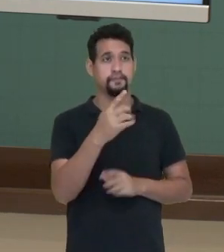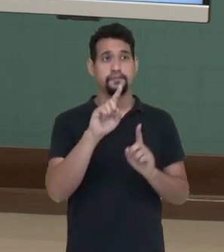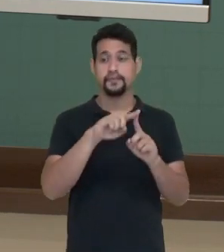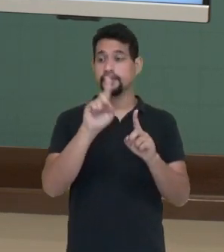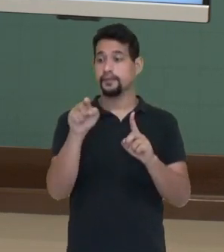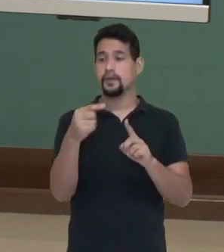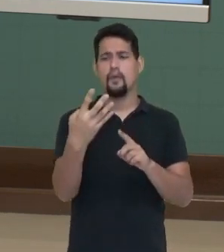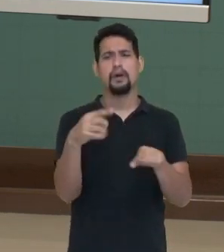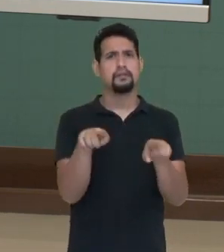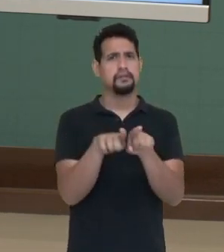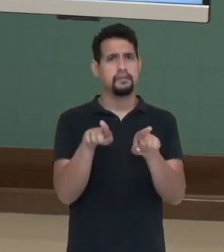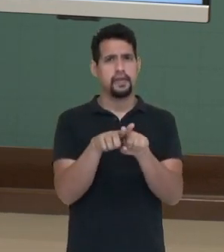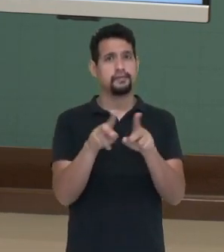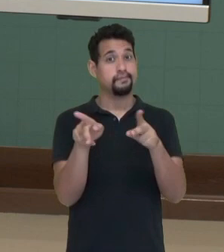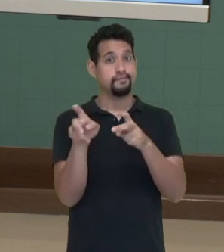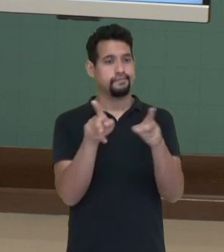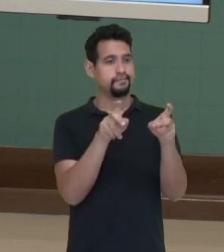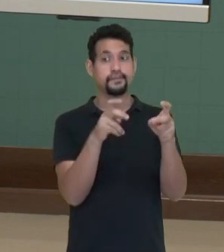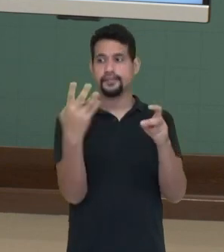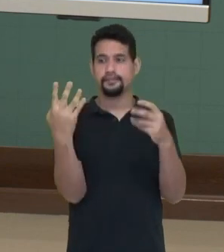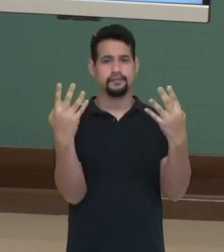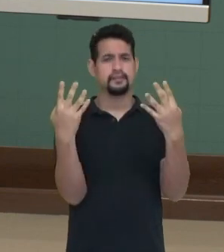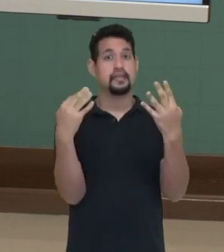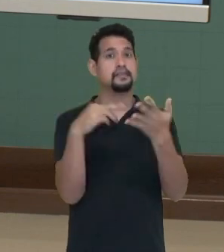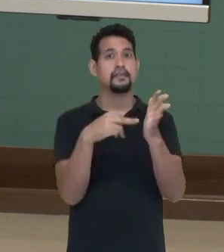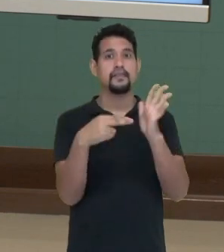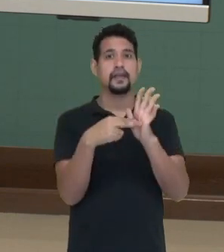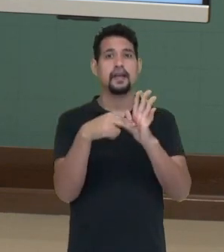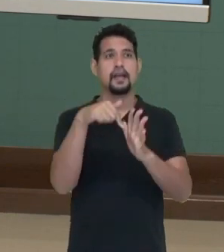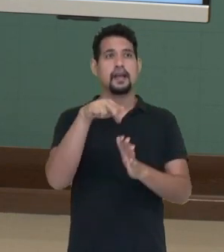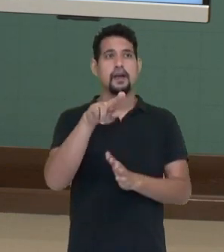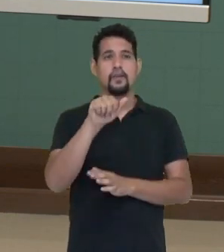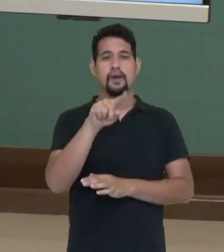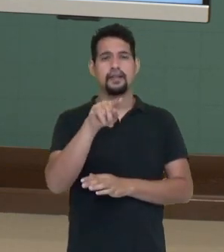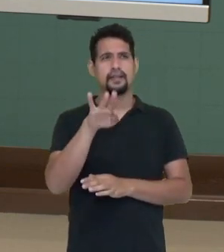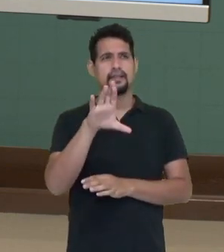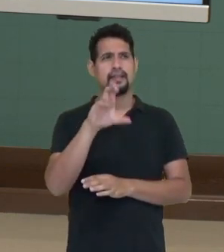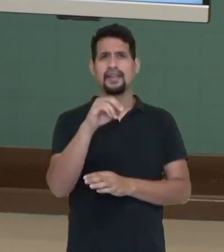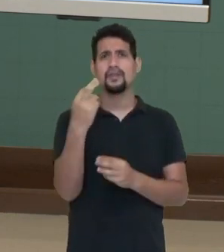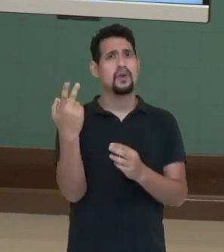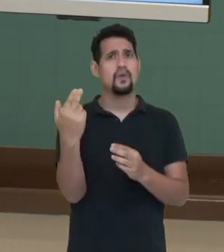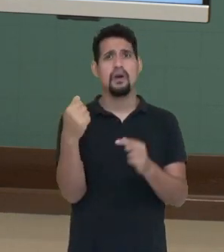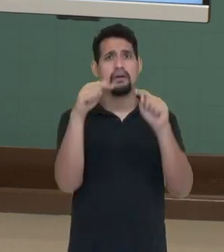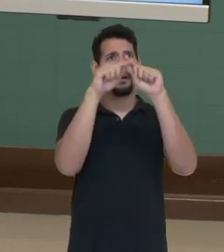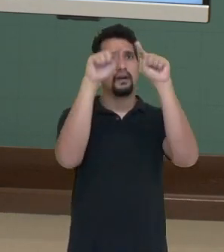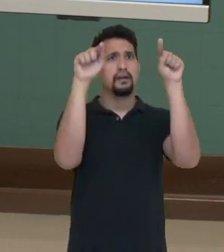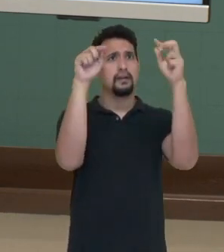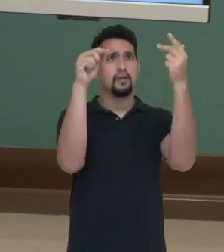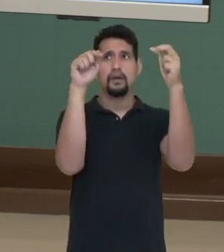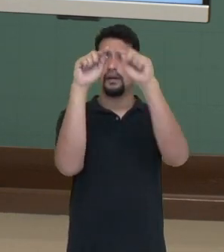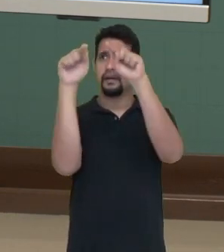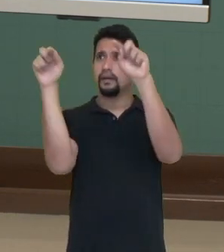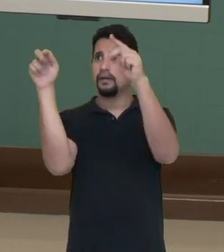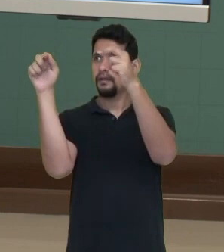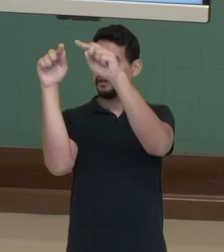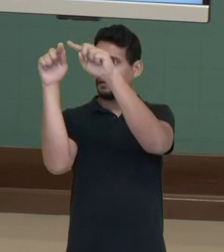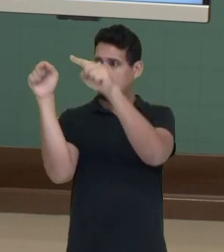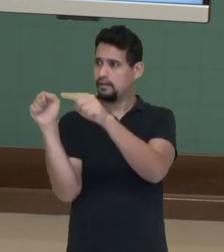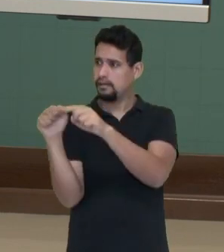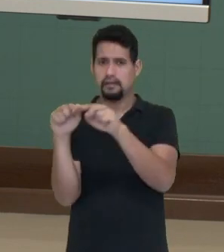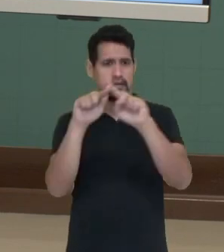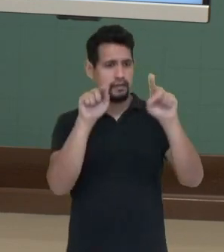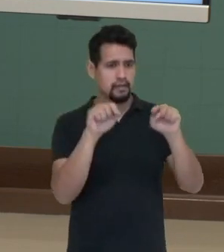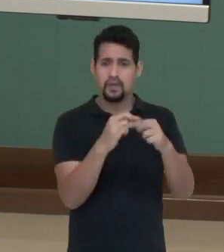ó, é 4 também, tá vendo só? Então, ele é um quadrado, então todos os ladinhos são iguais da cozinha também. Então, ela também vai ter uma